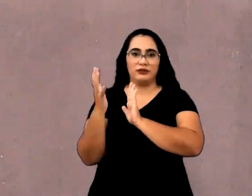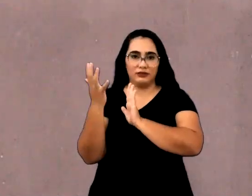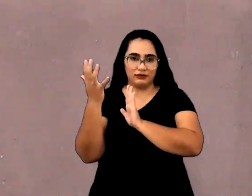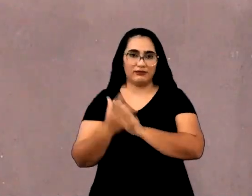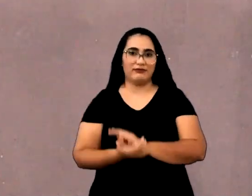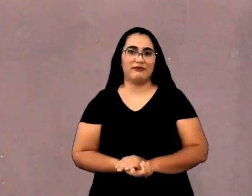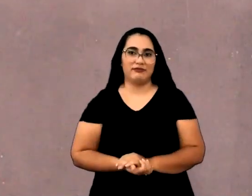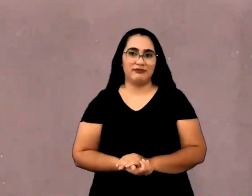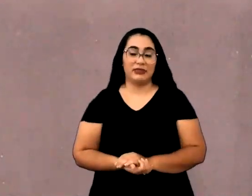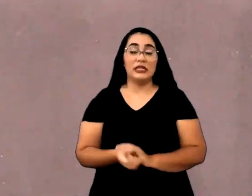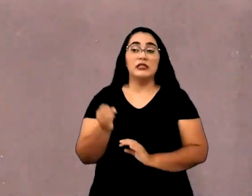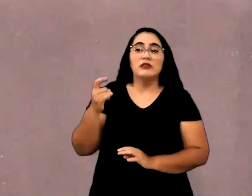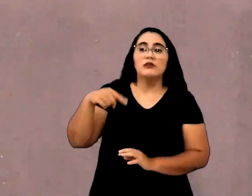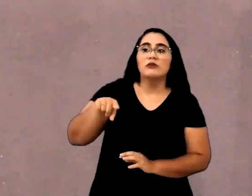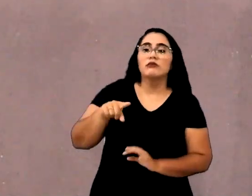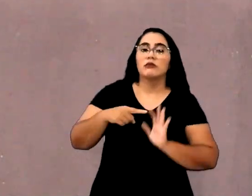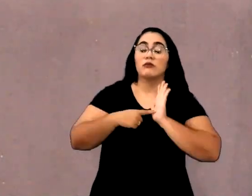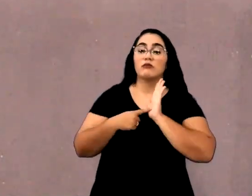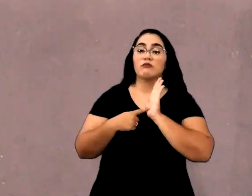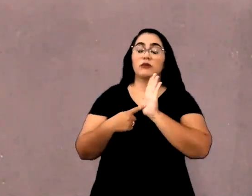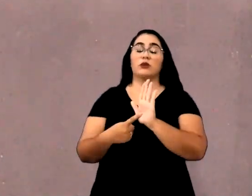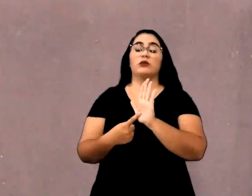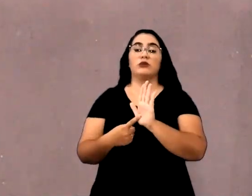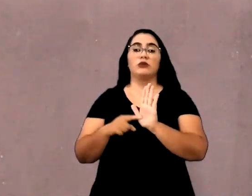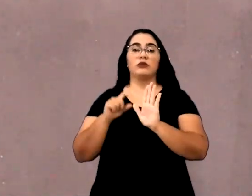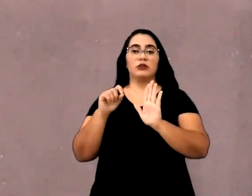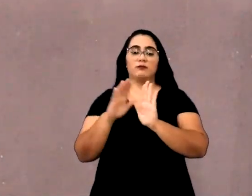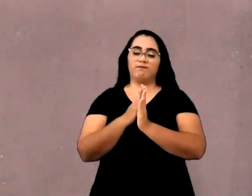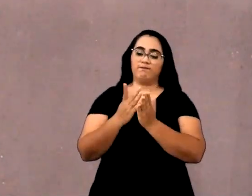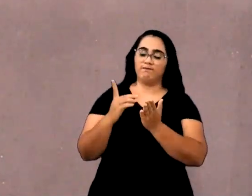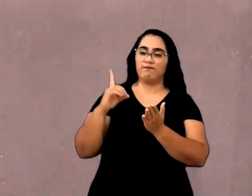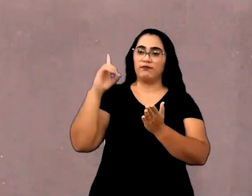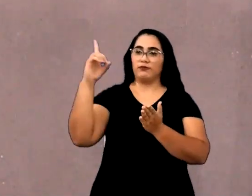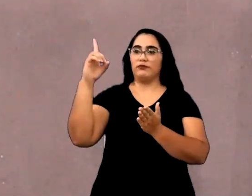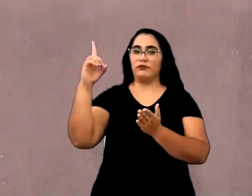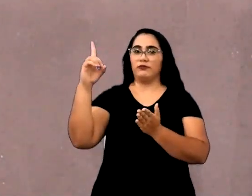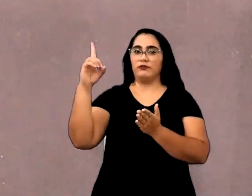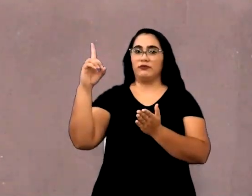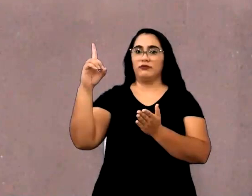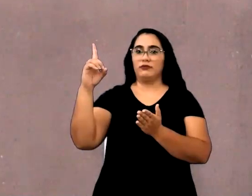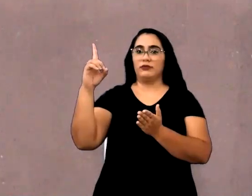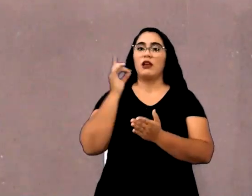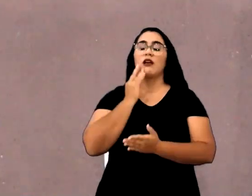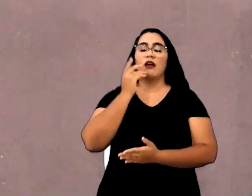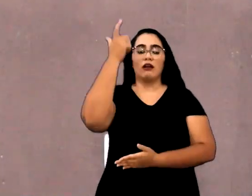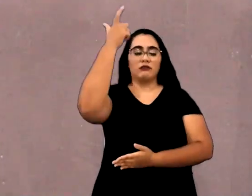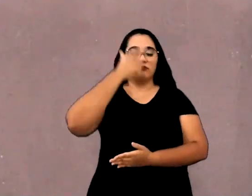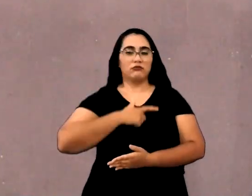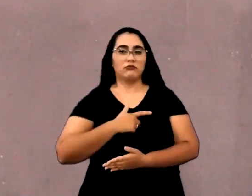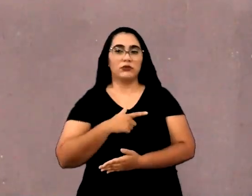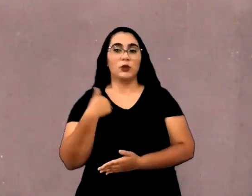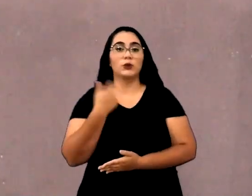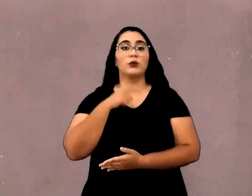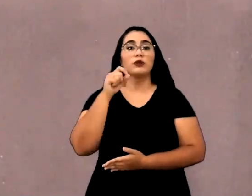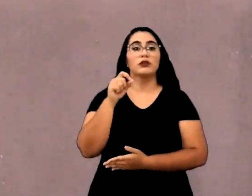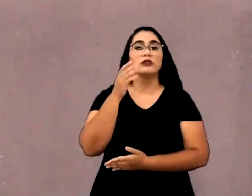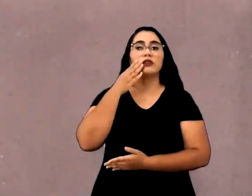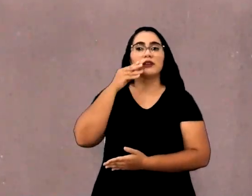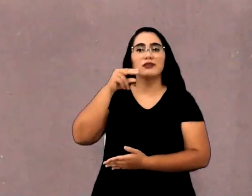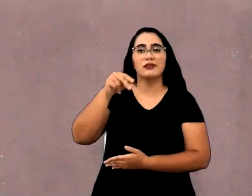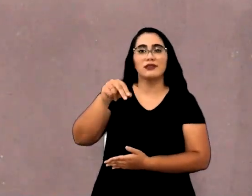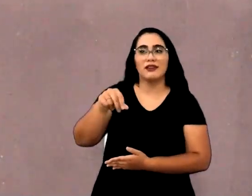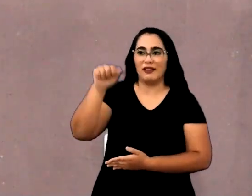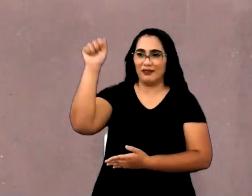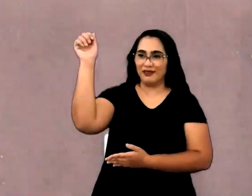isso. Se você vai mostrar a palavra de Deus, quem você é, que a Bíblia diz que nós somos o sal e